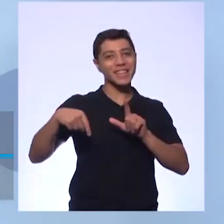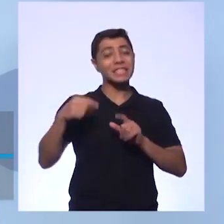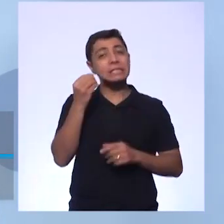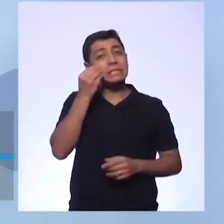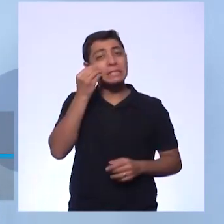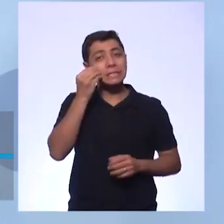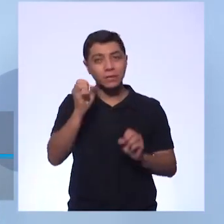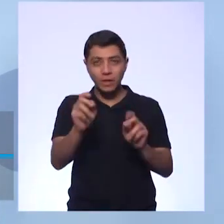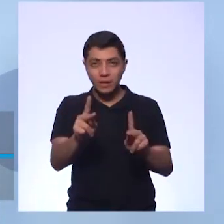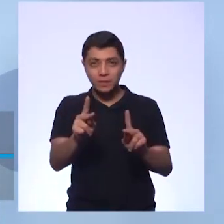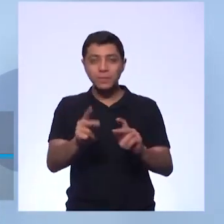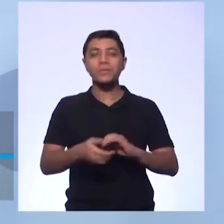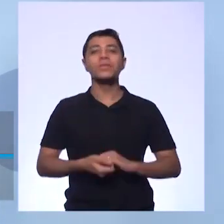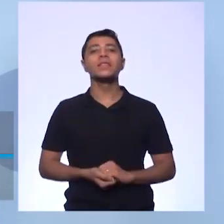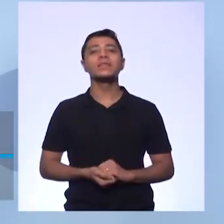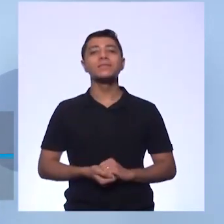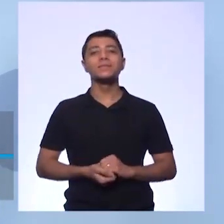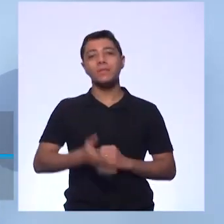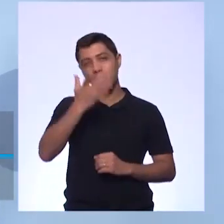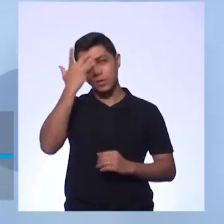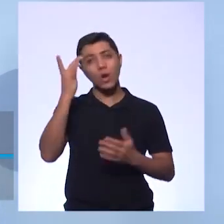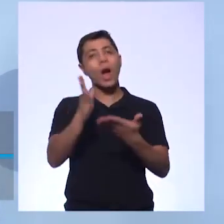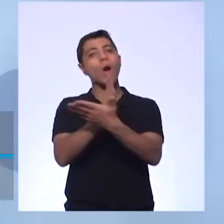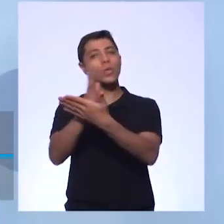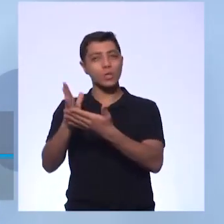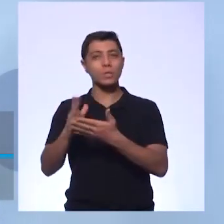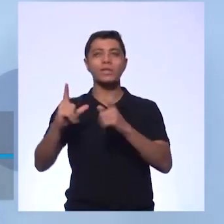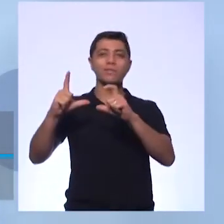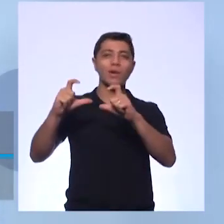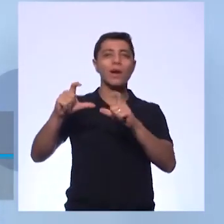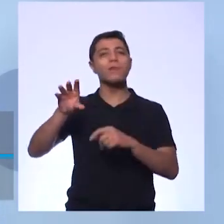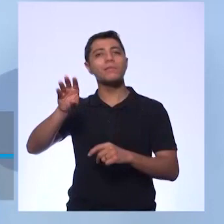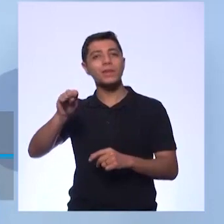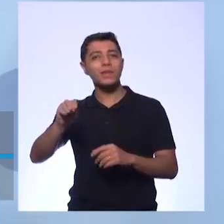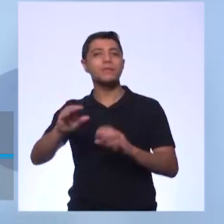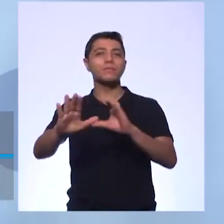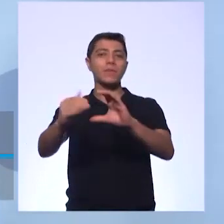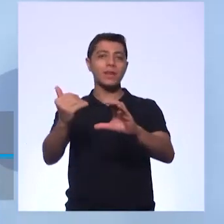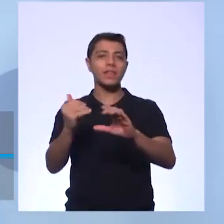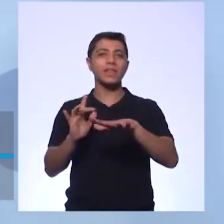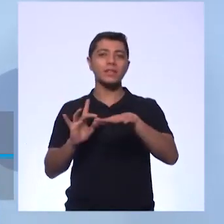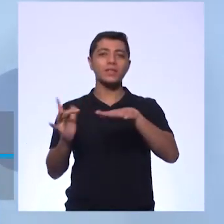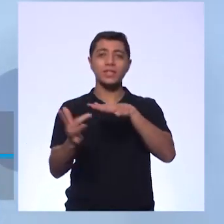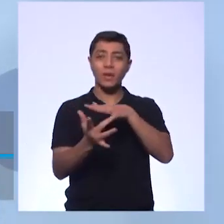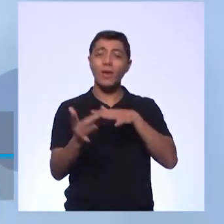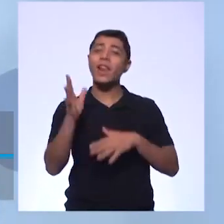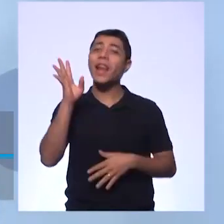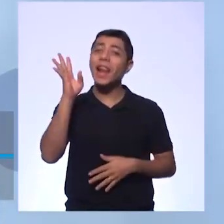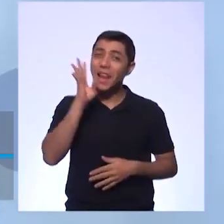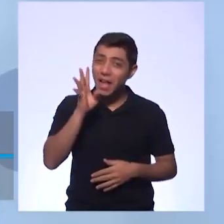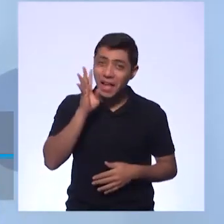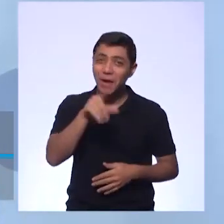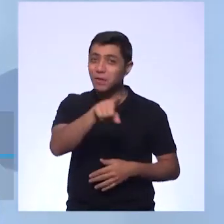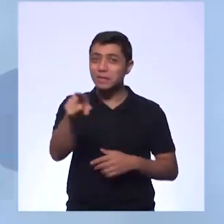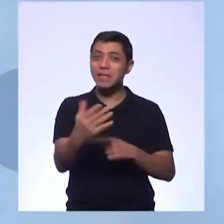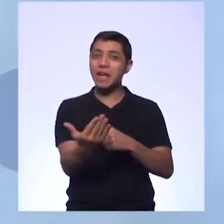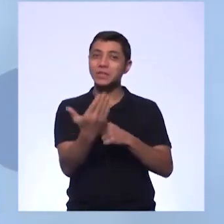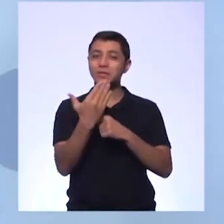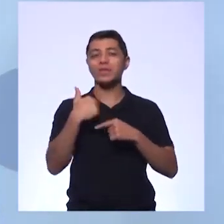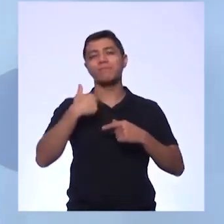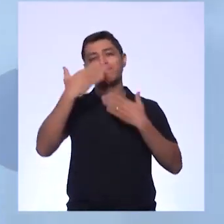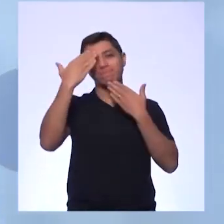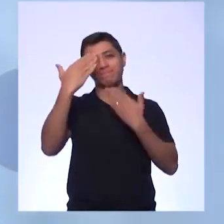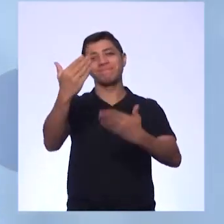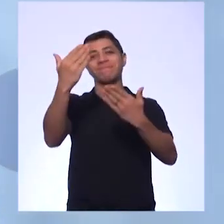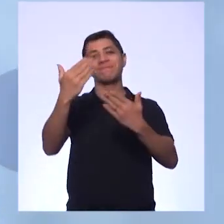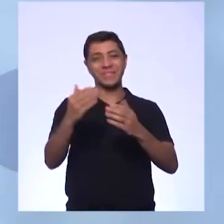que compartilha os prints nas redes sociais também. É um trabalho muito legal que vocês estão ajudando os colegas, ajudando a gente. Agradeço muitíssimo, certo?